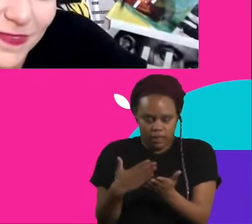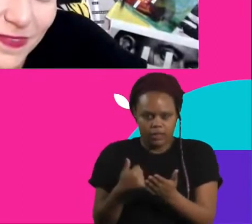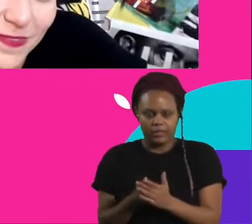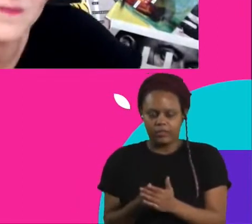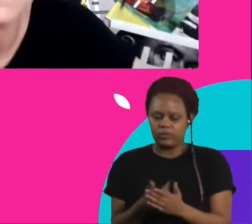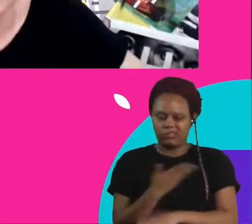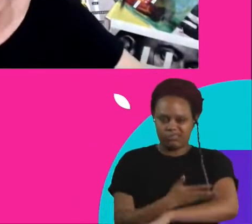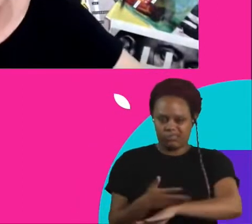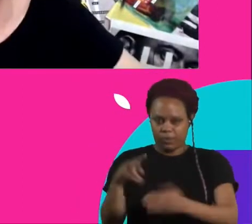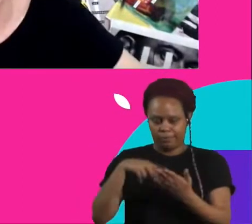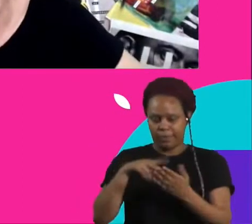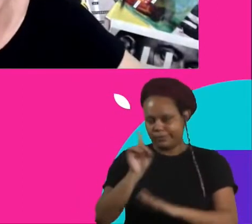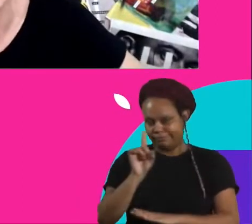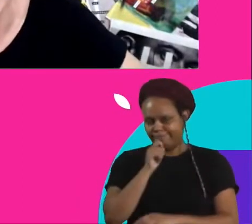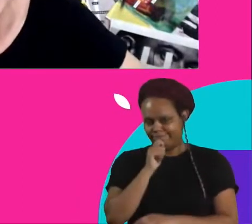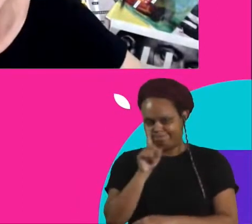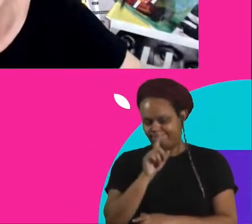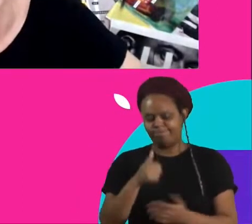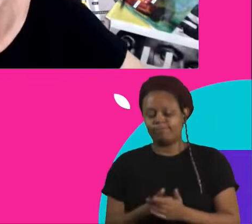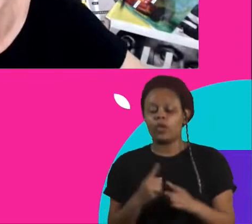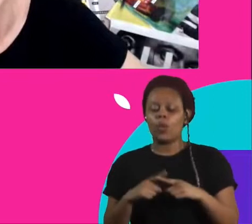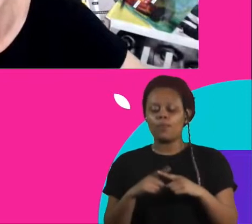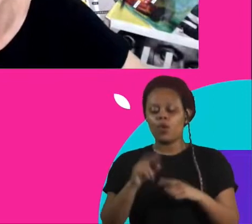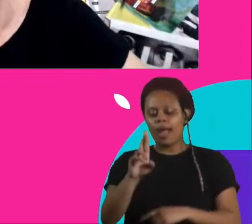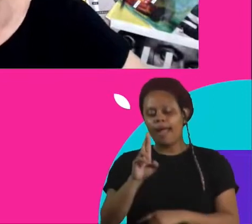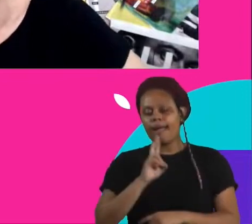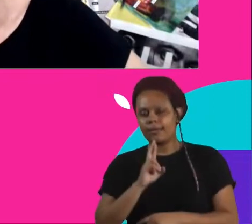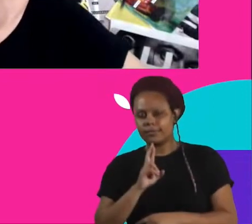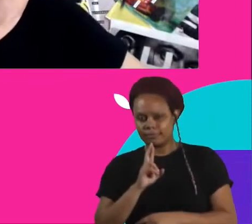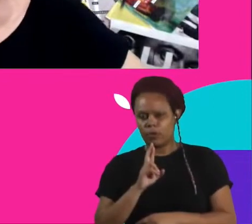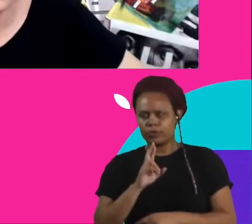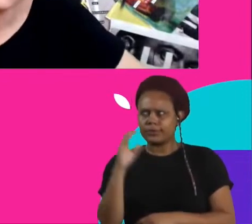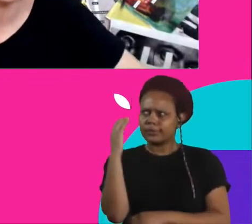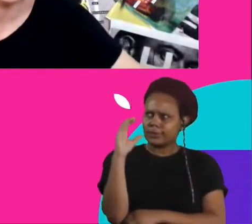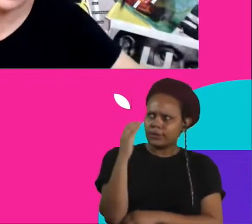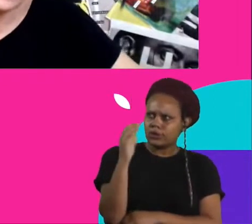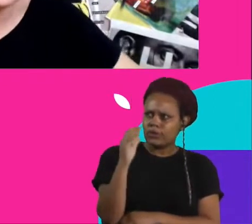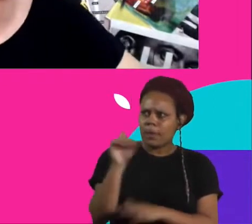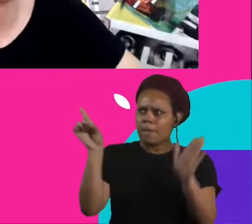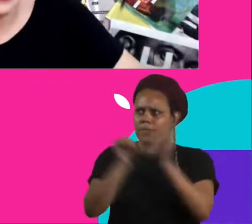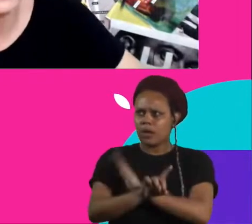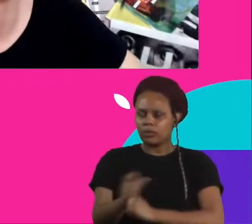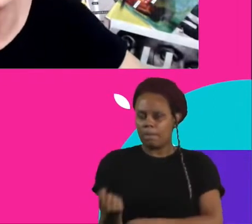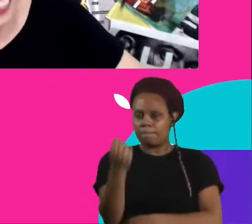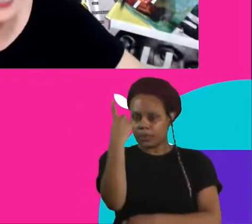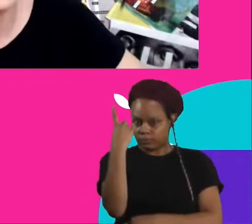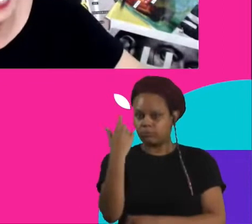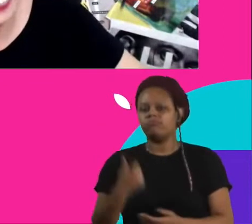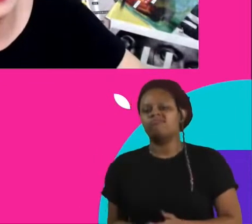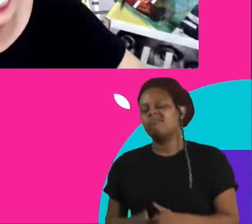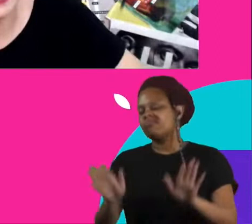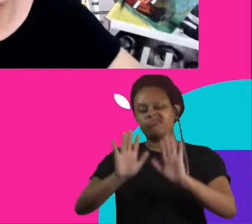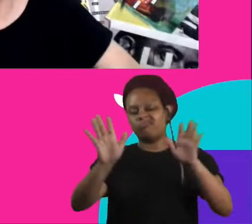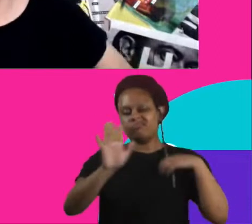ler esse tipo de livro, porque, na verdade, ele traz respostas científicas para perguntas absurdas, tá? Não vem ao